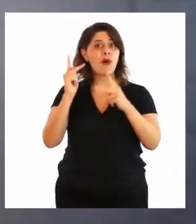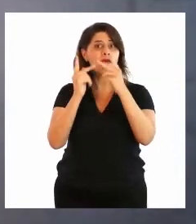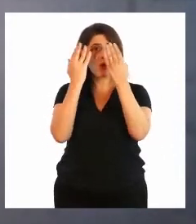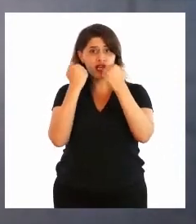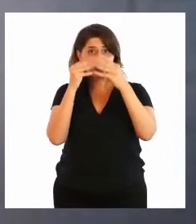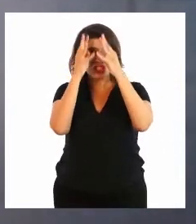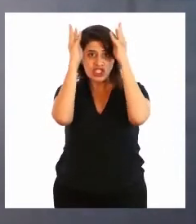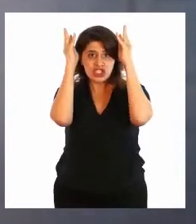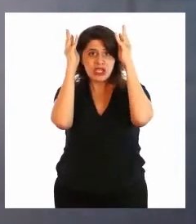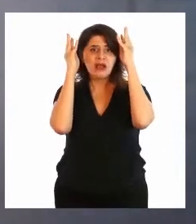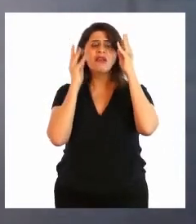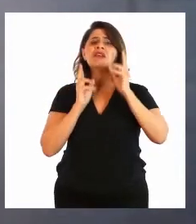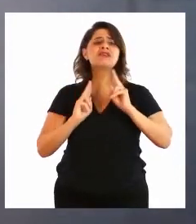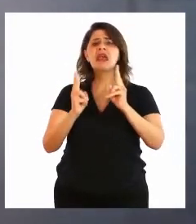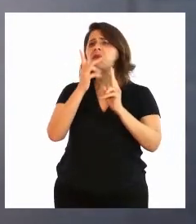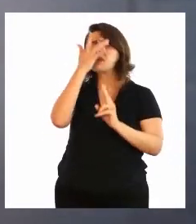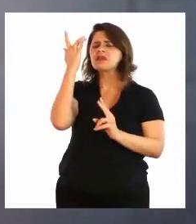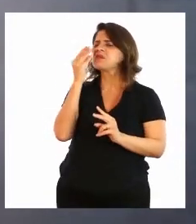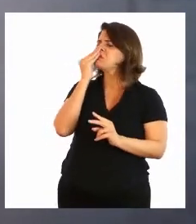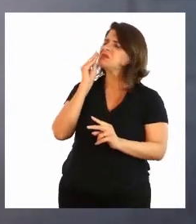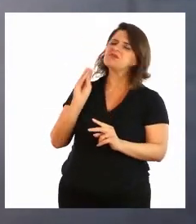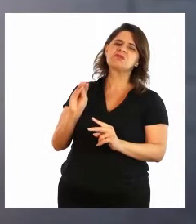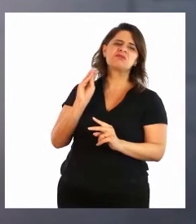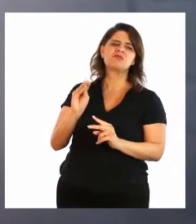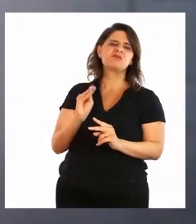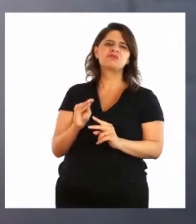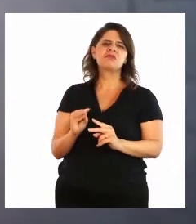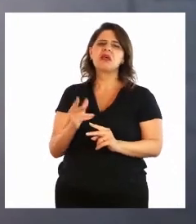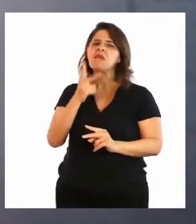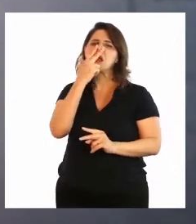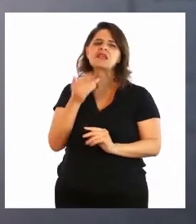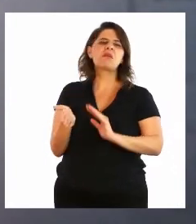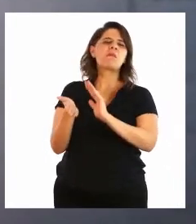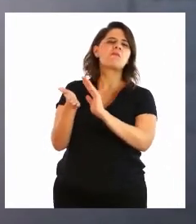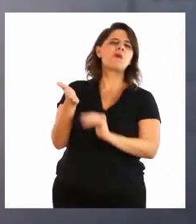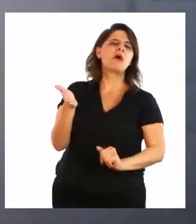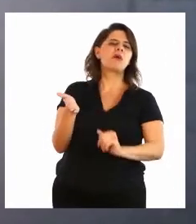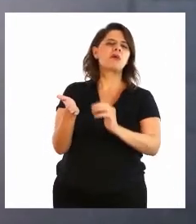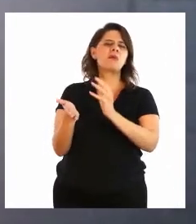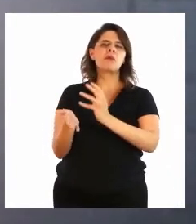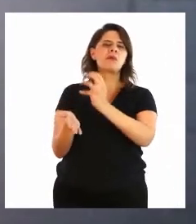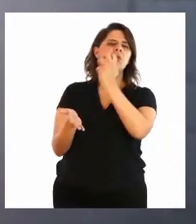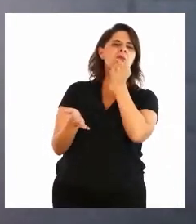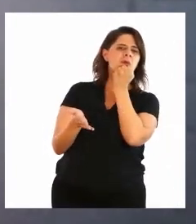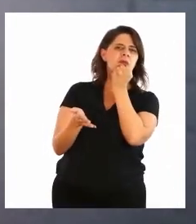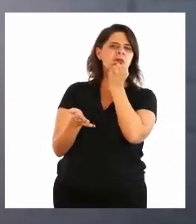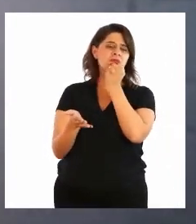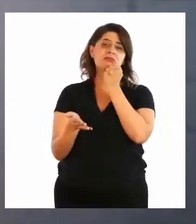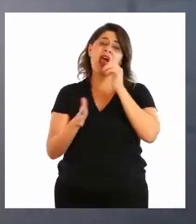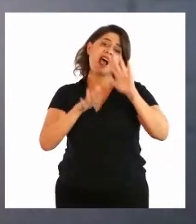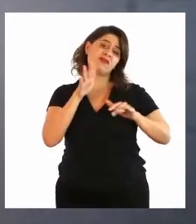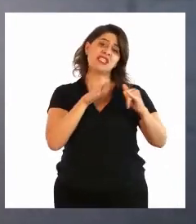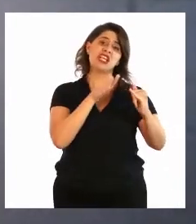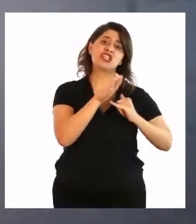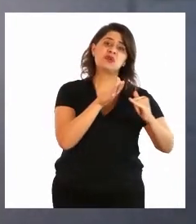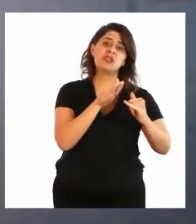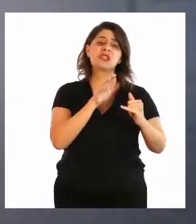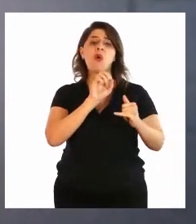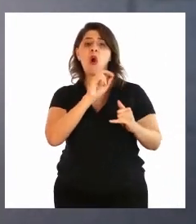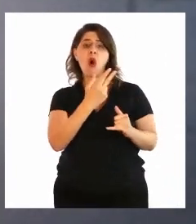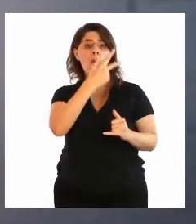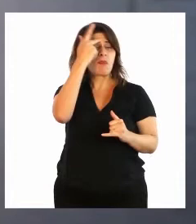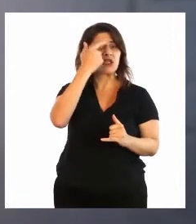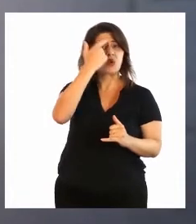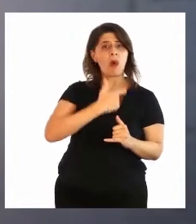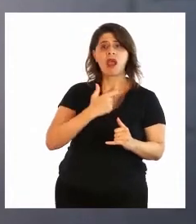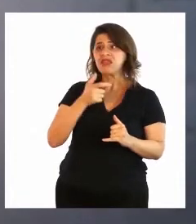constantemente silenciados e deslegitimados, seja por instituições ou por indivíduos sem nenhum interesse em construir e cultivar